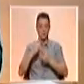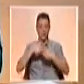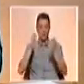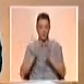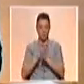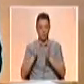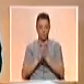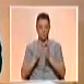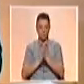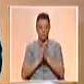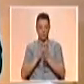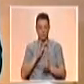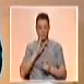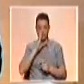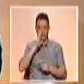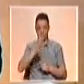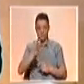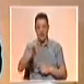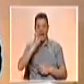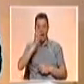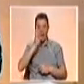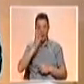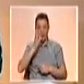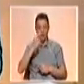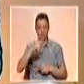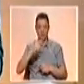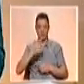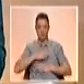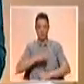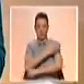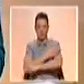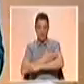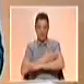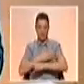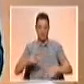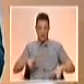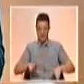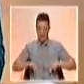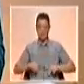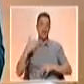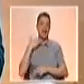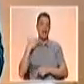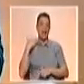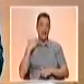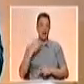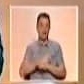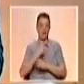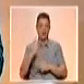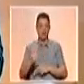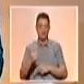vicioso. Leva muita água a produzir uma t-shirt, umas calças de ganga. Porque